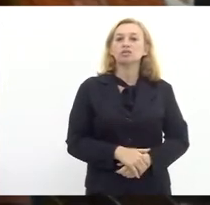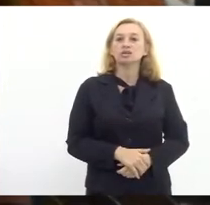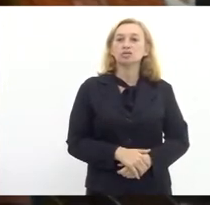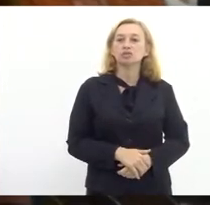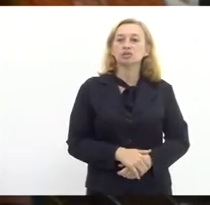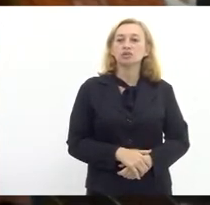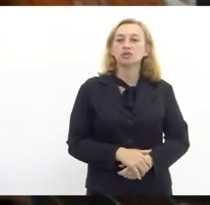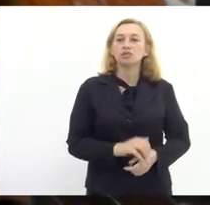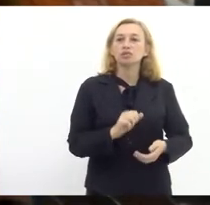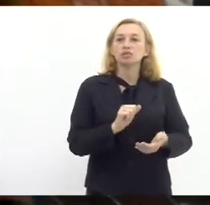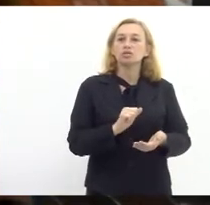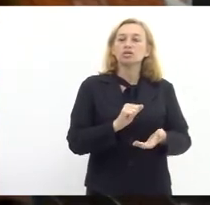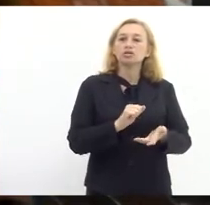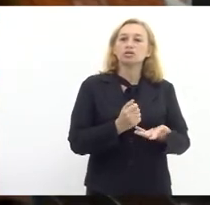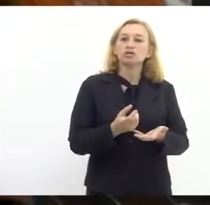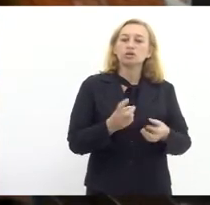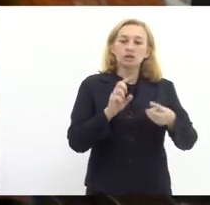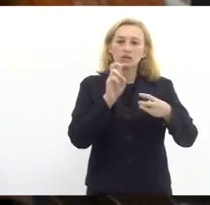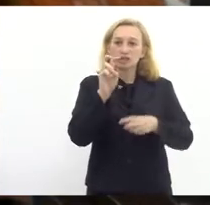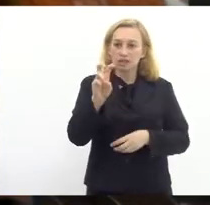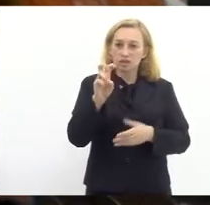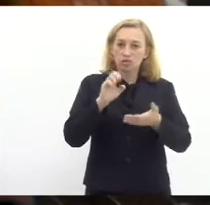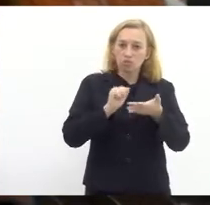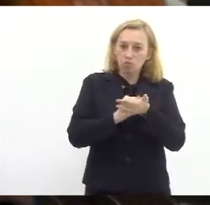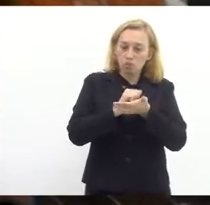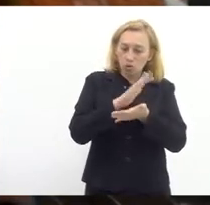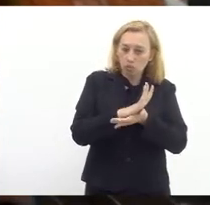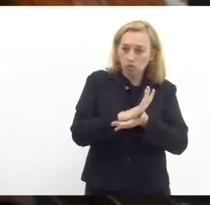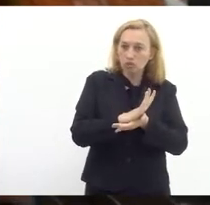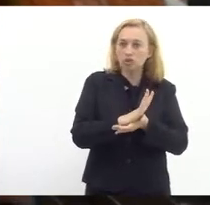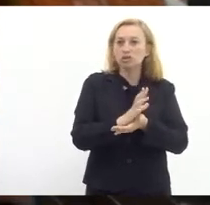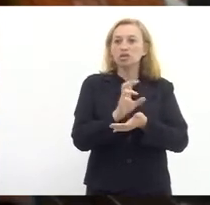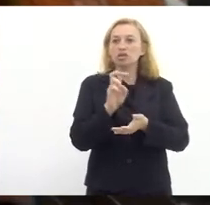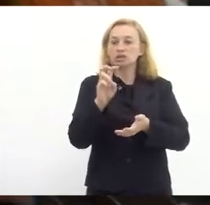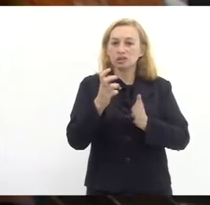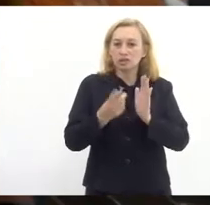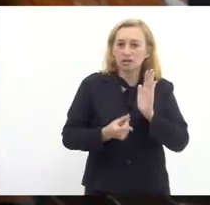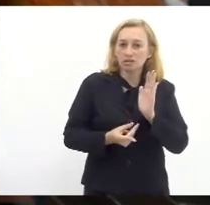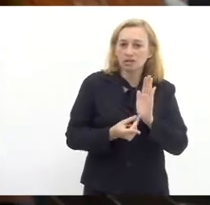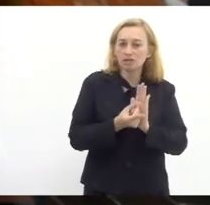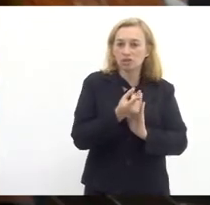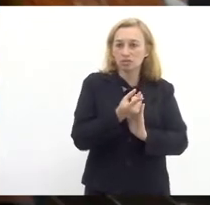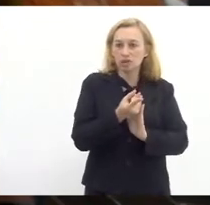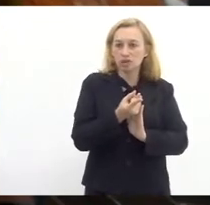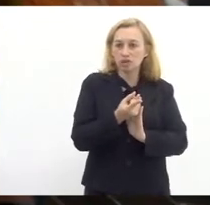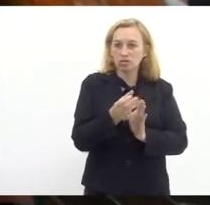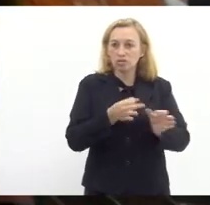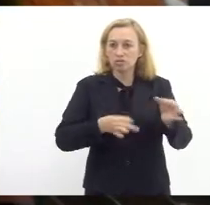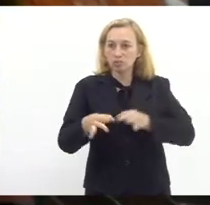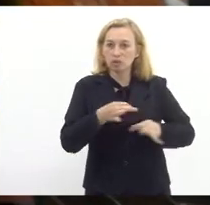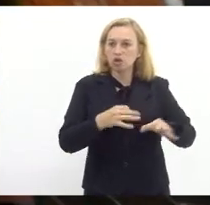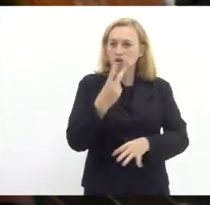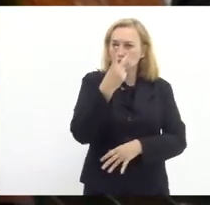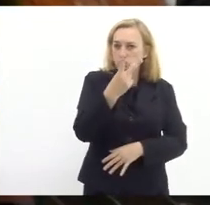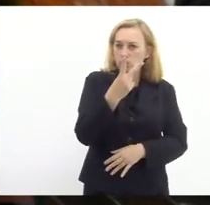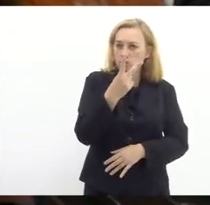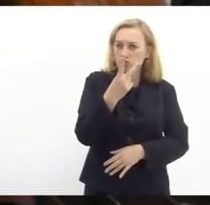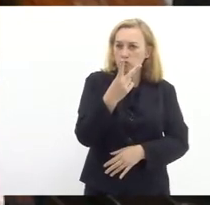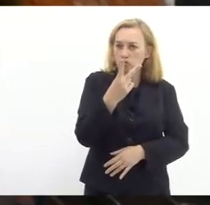uma aplicação de 5 penalidades por descumprimento de 5 investimentos do plano de investimento. 2 deles